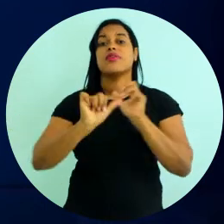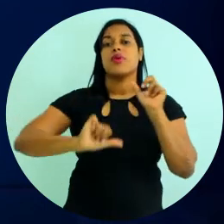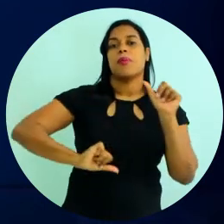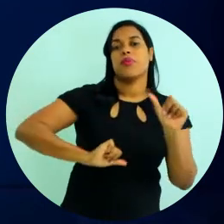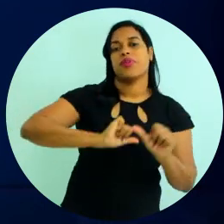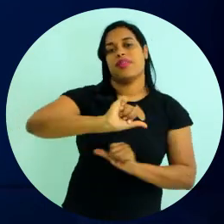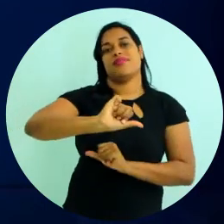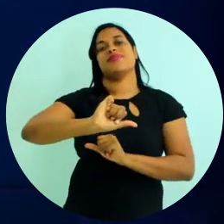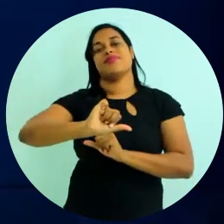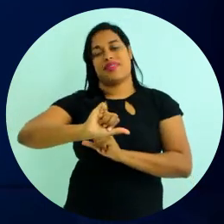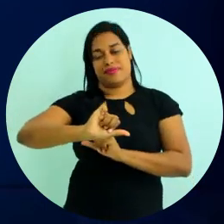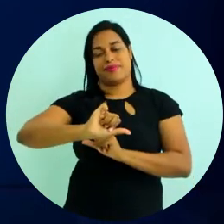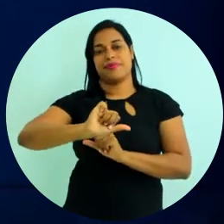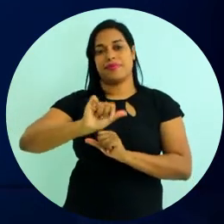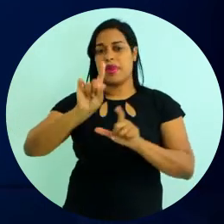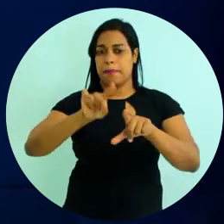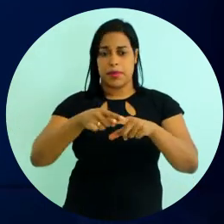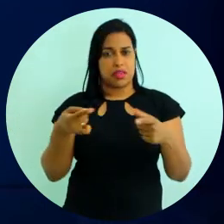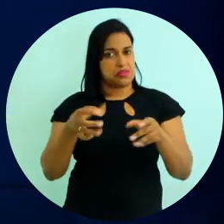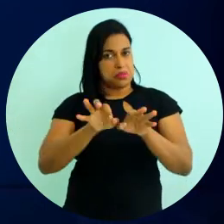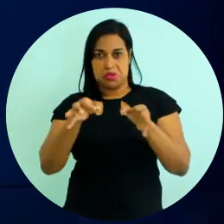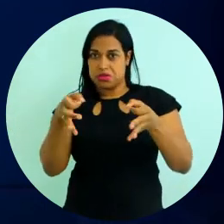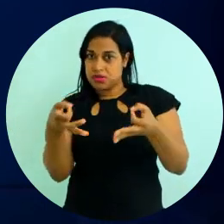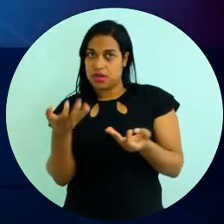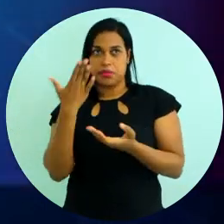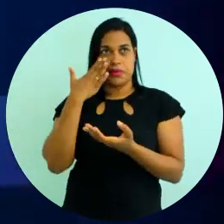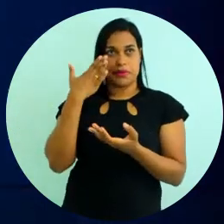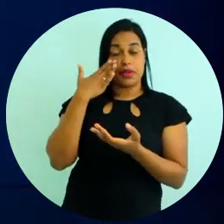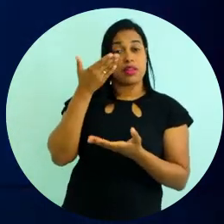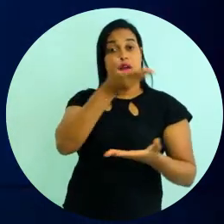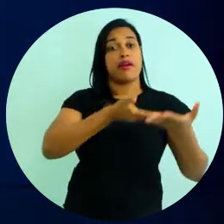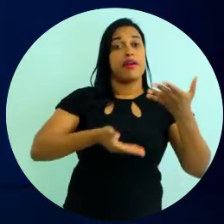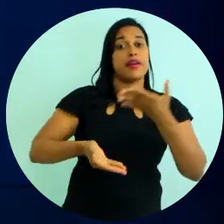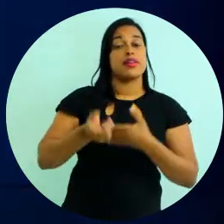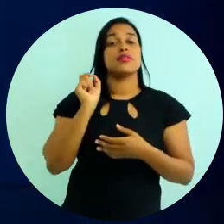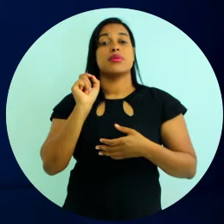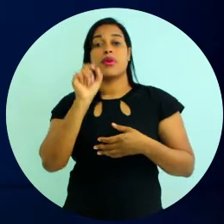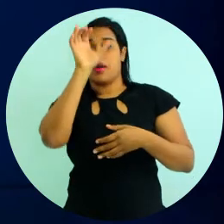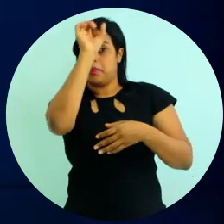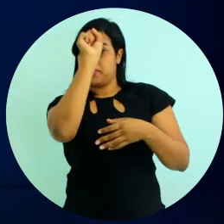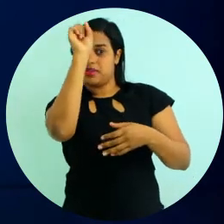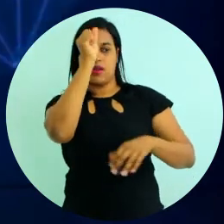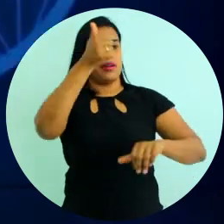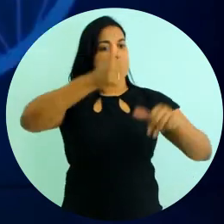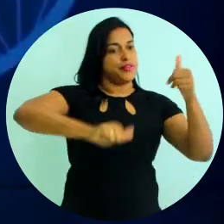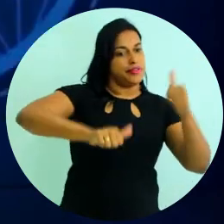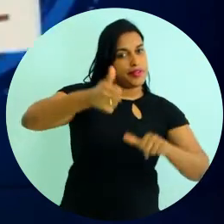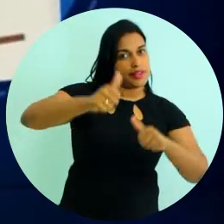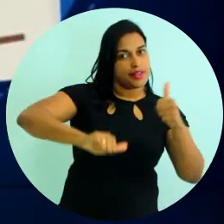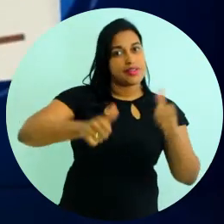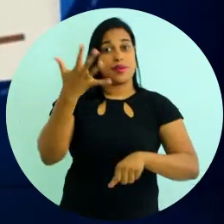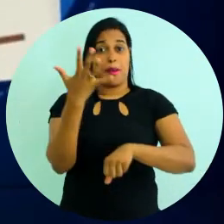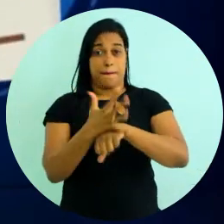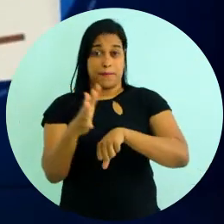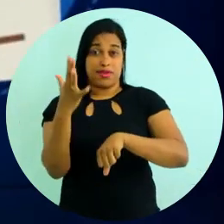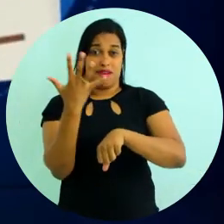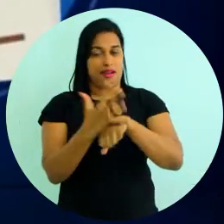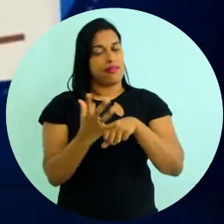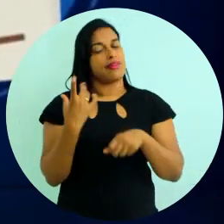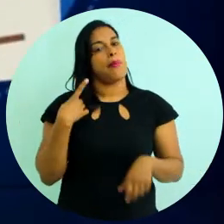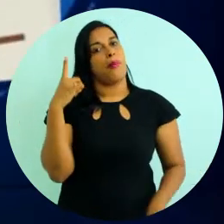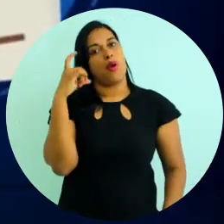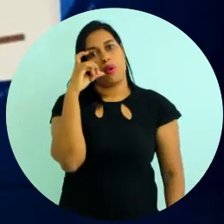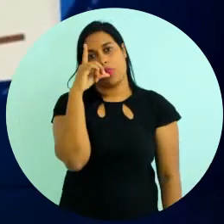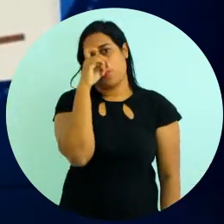um processo de mudança. Embora isso pareça simples de entender, a relação entre aprendizagem e avaliação é, na